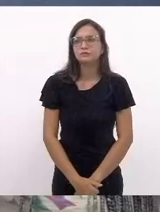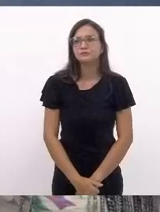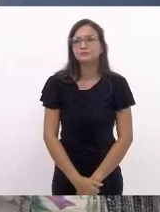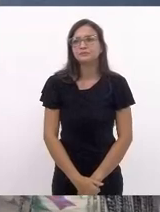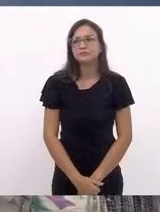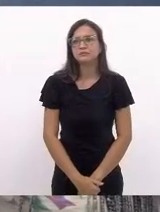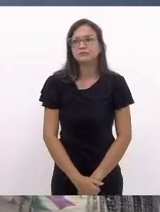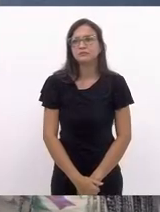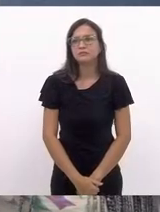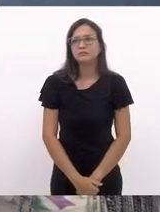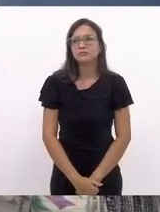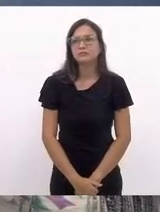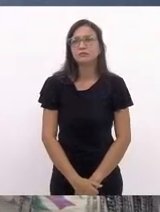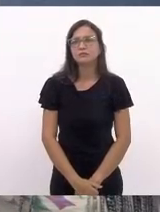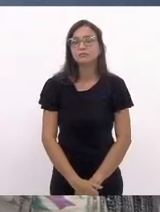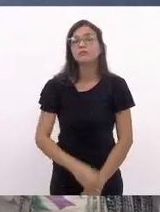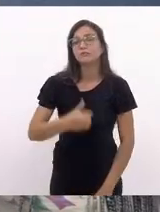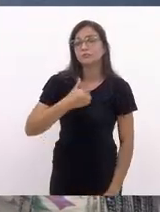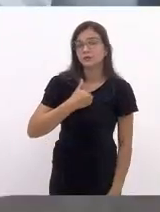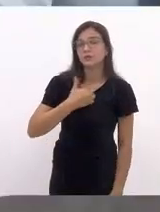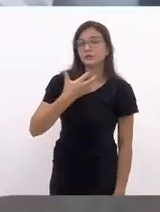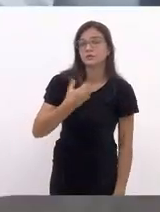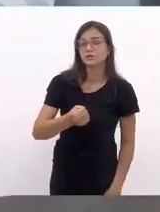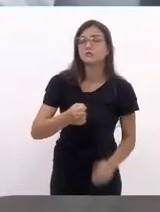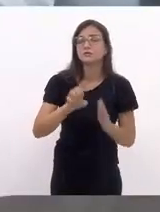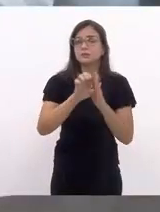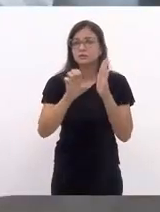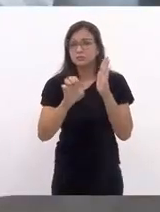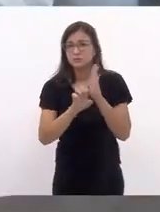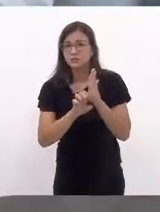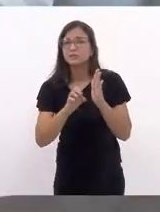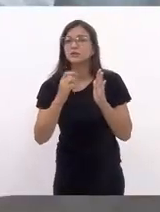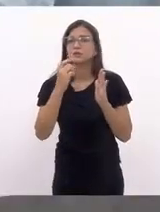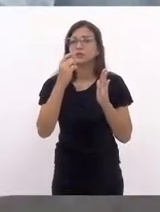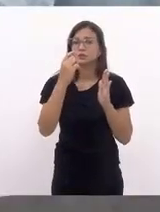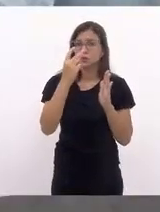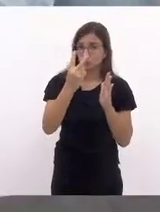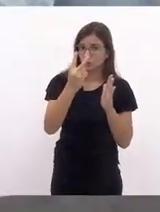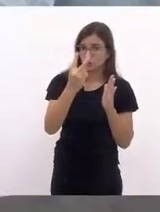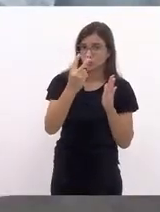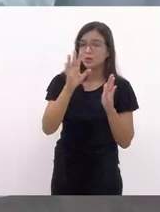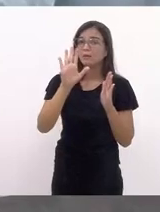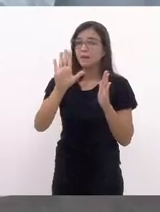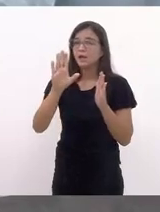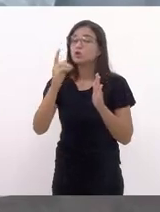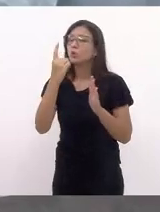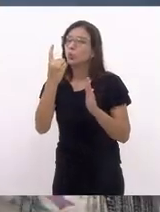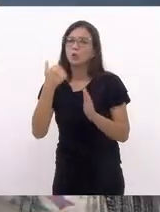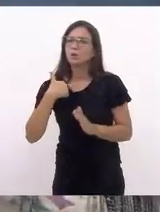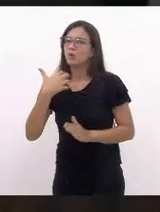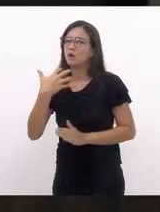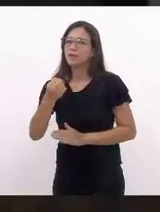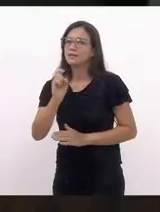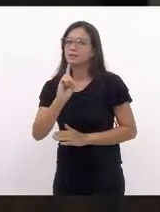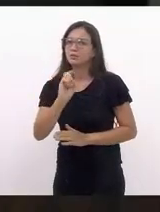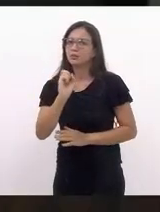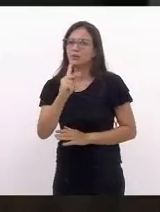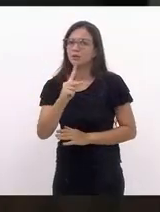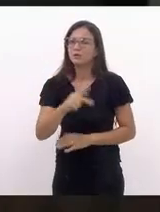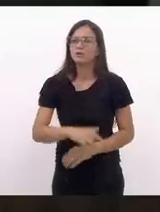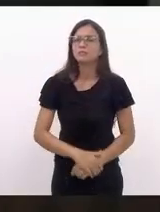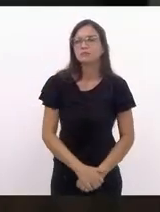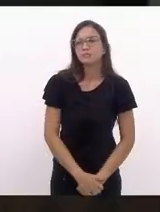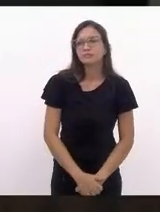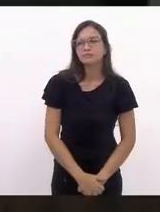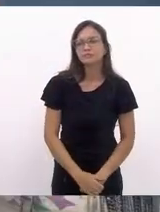é favorável com subemenda à emenda dois contrário à emenda um concluindo o substitutivo da comissão de posta de pintado